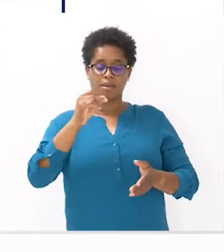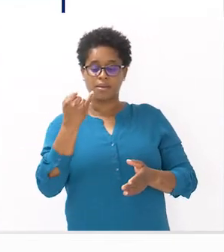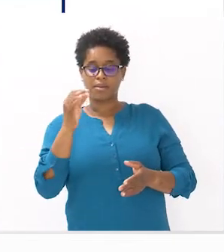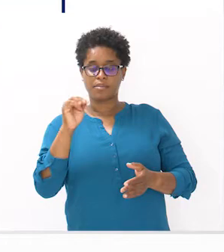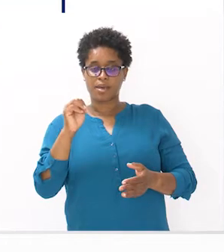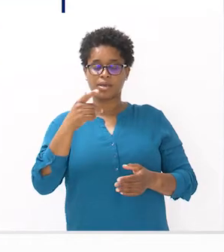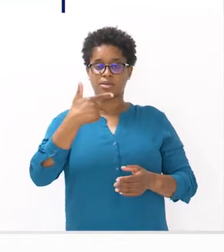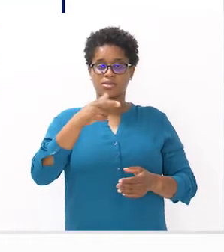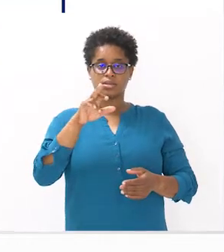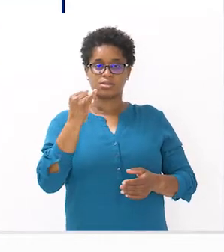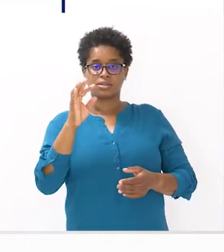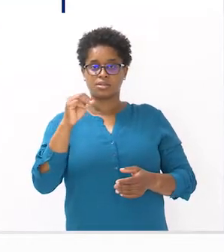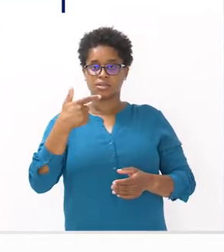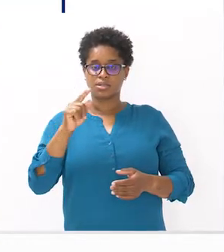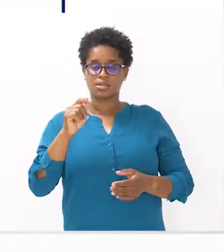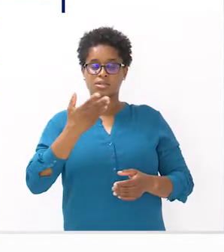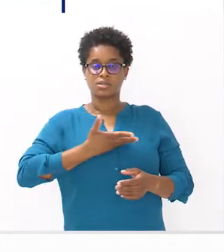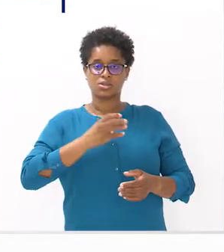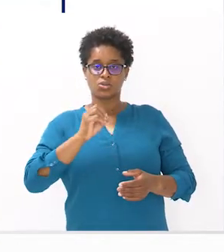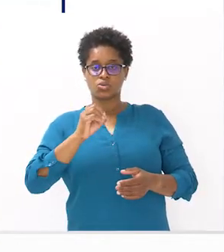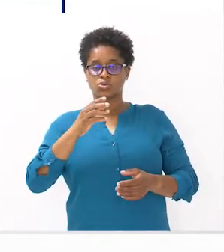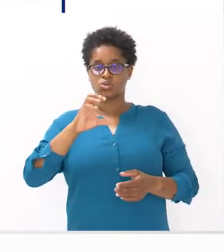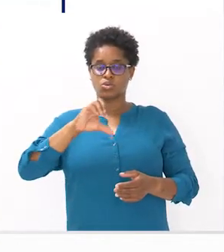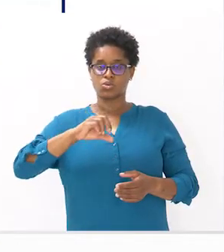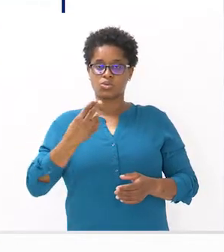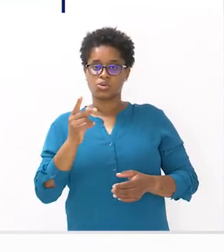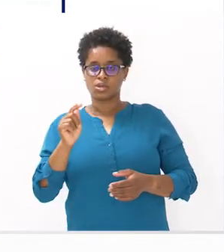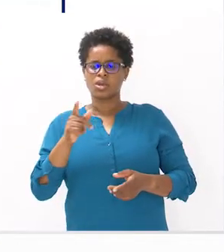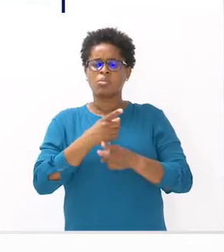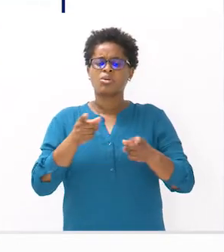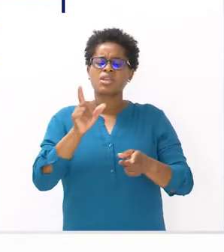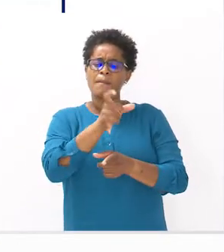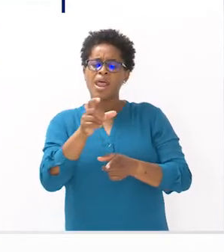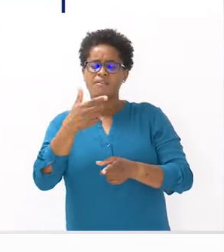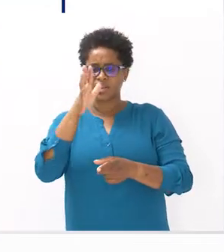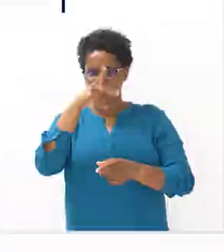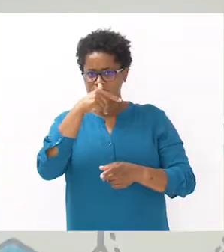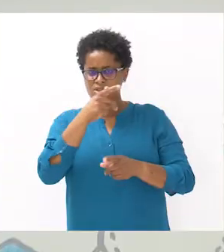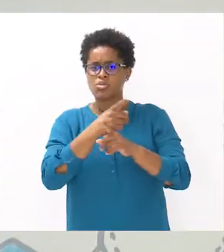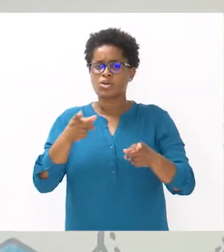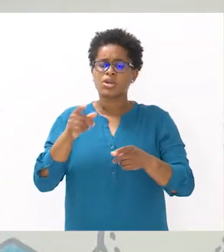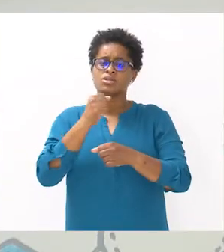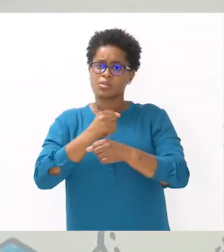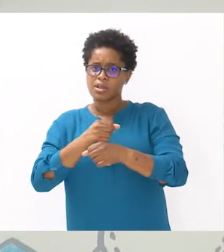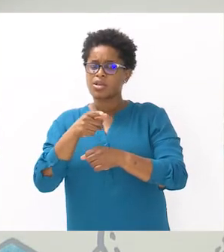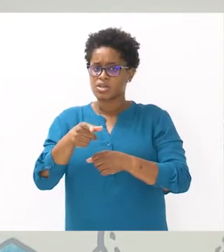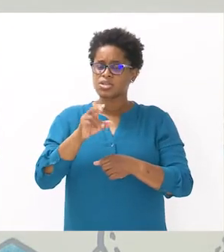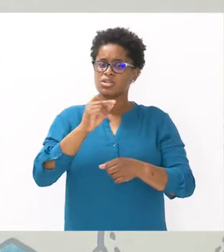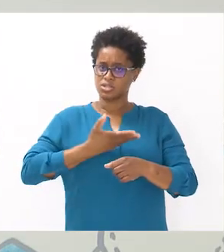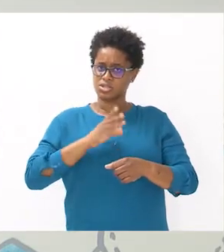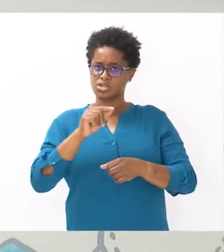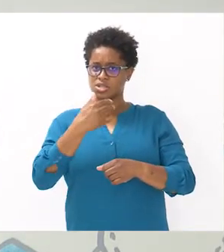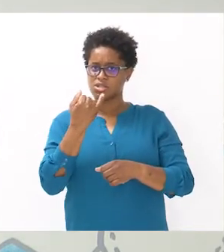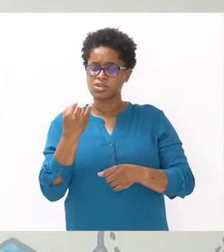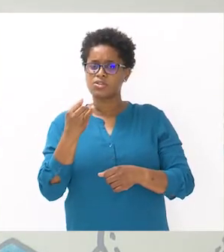do que. Por que é que aqui está a palavra triste? Porque aqui estamos a trabalhar com este adjetivo. Mas podia estar aqui um